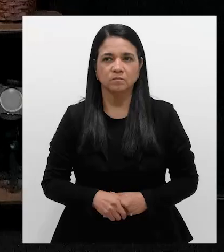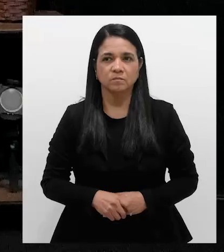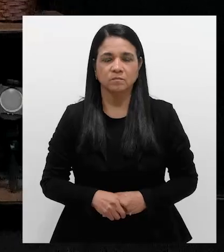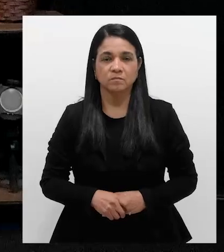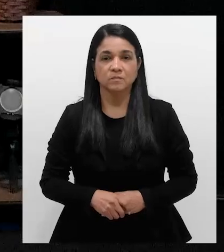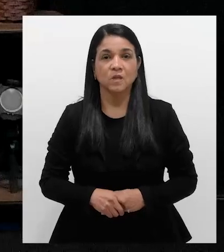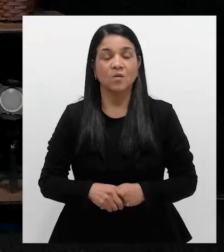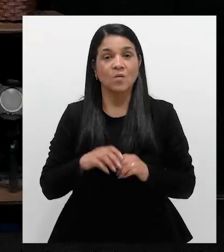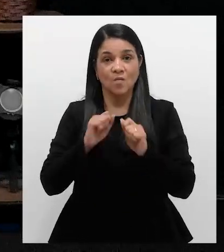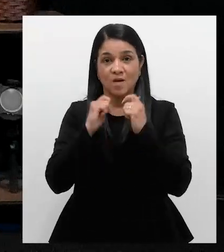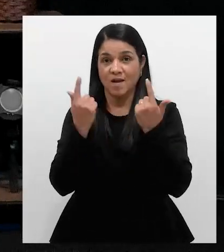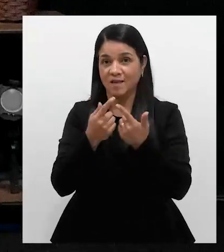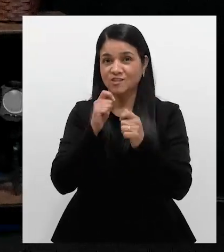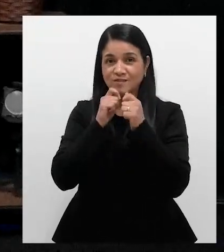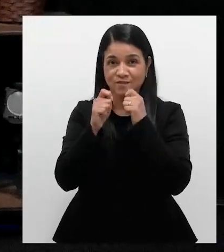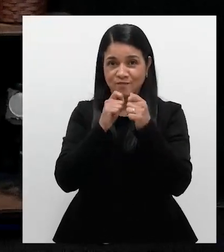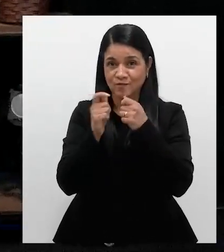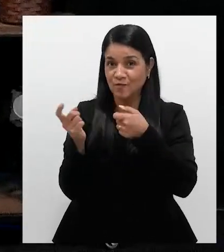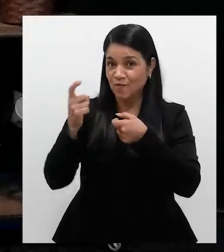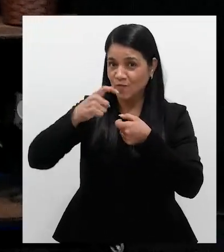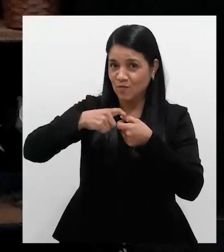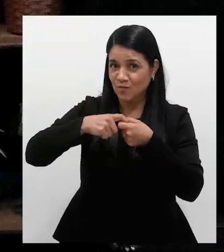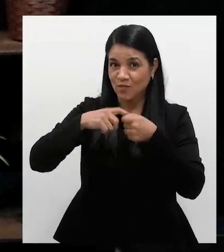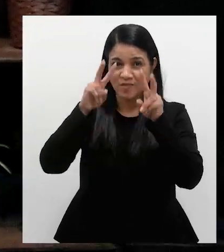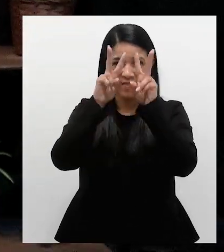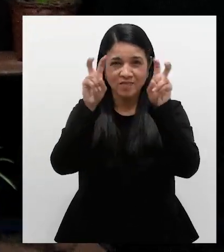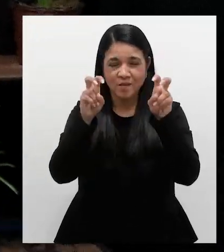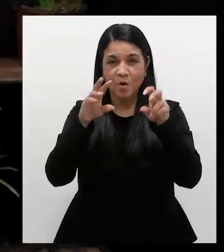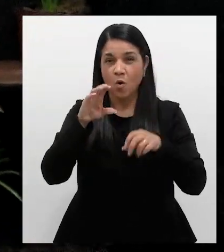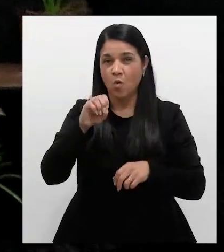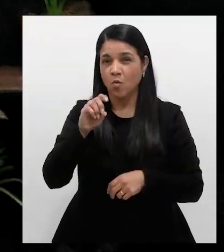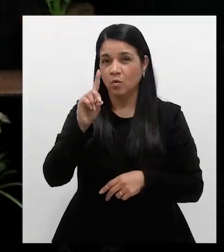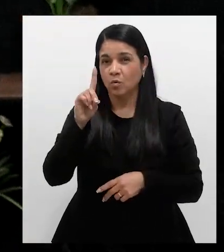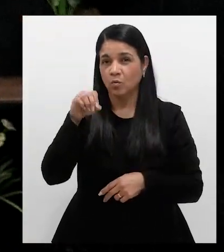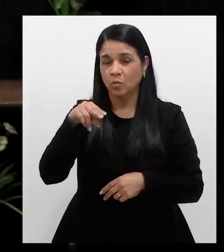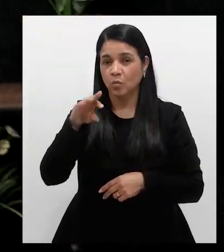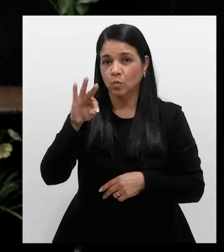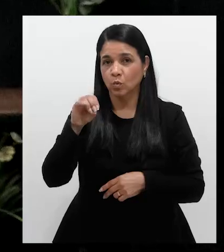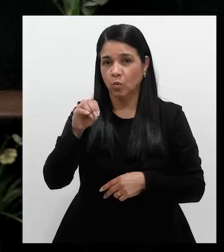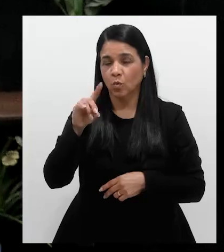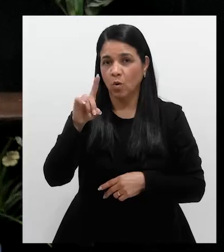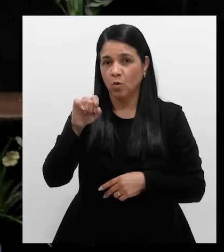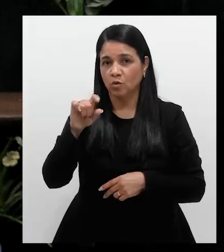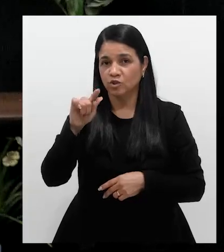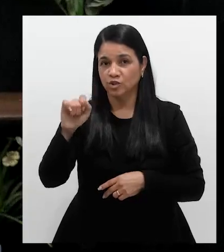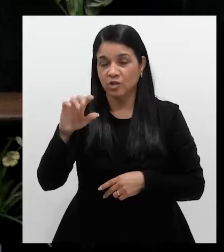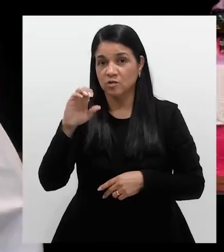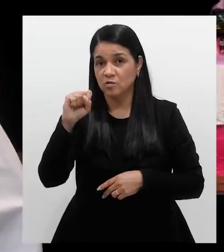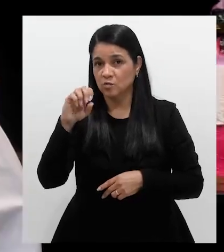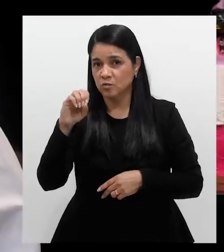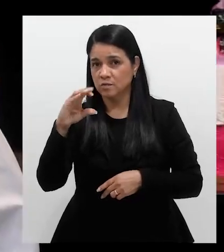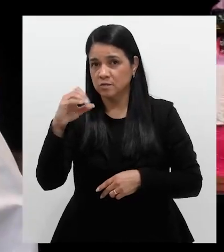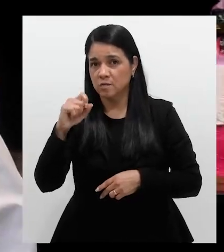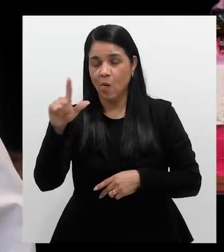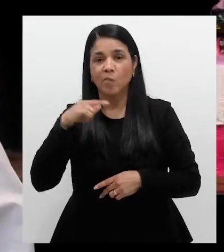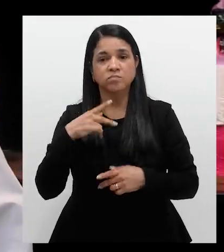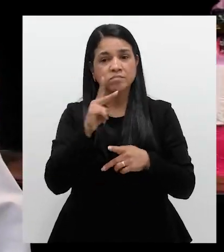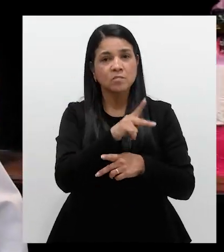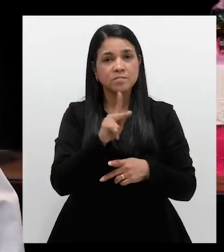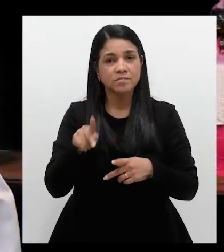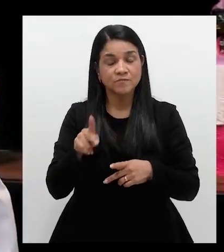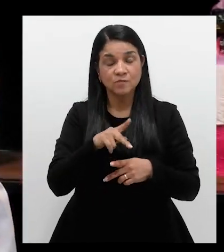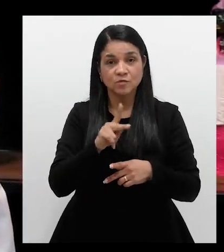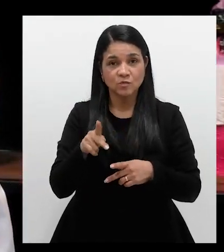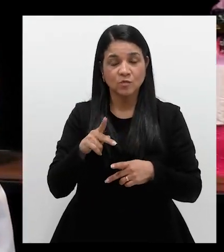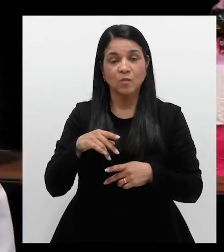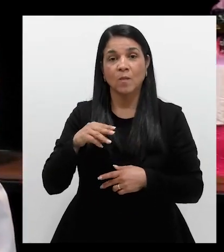O Alerj Entrevista está de volta e hoje o tema é odontologia social com o nosso convidado, professor da Universidade Federal Fluminense,